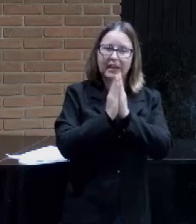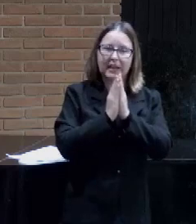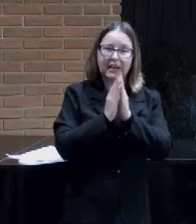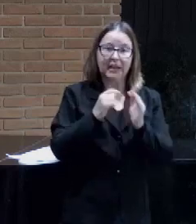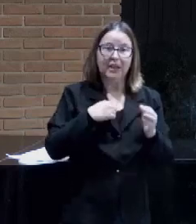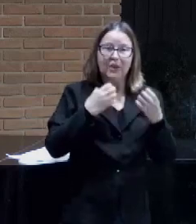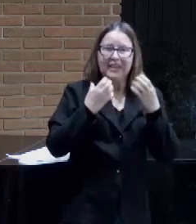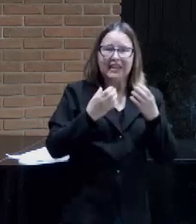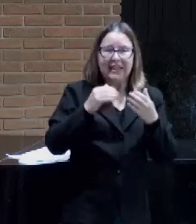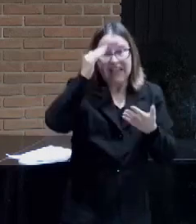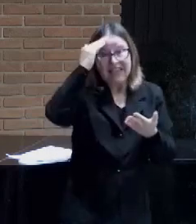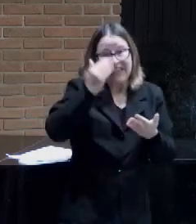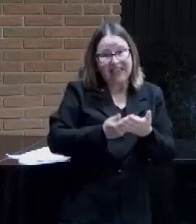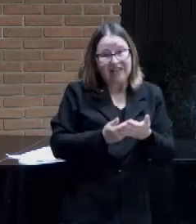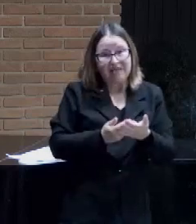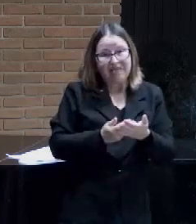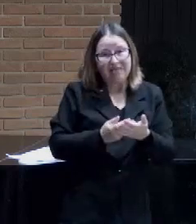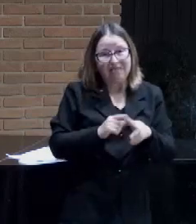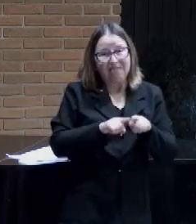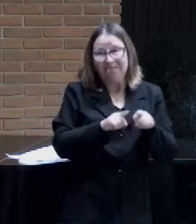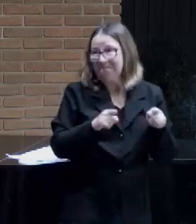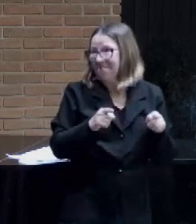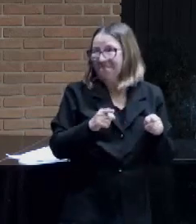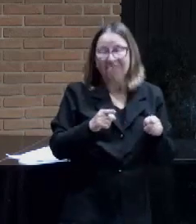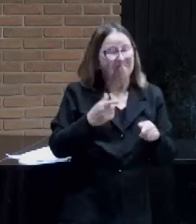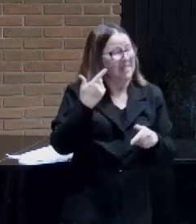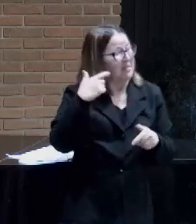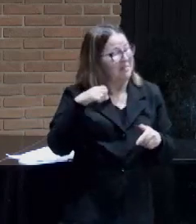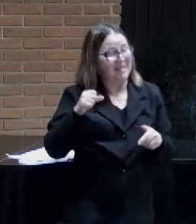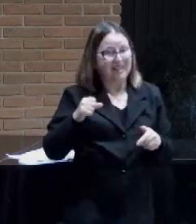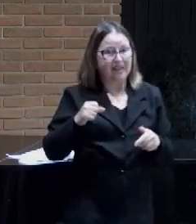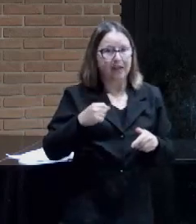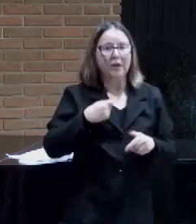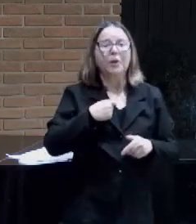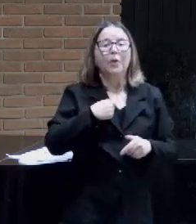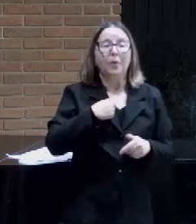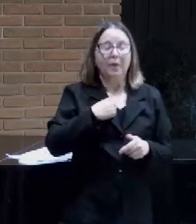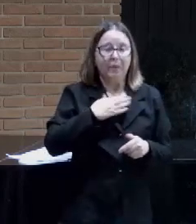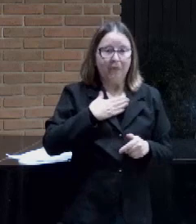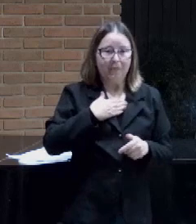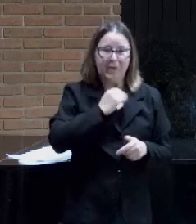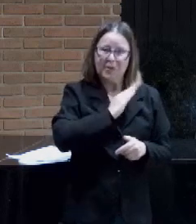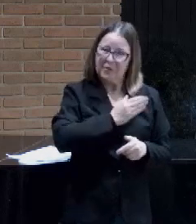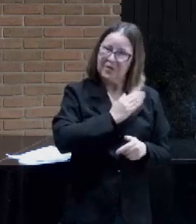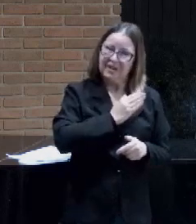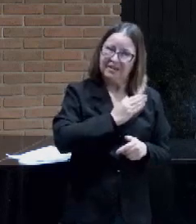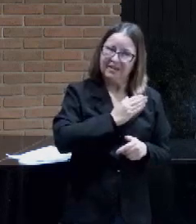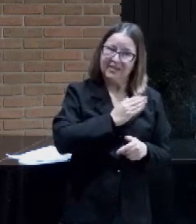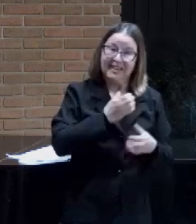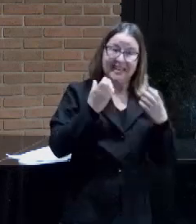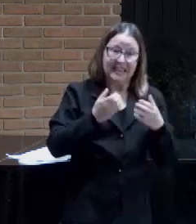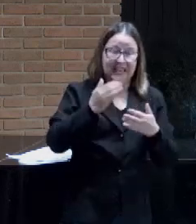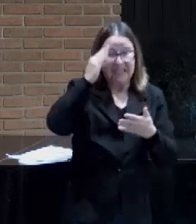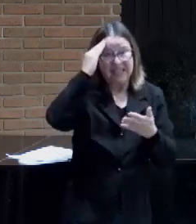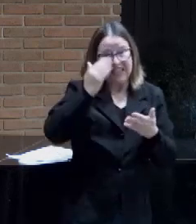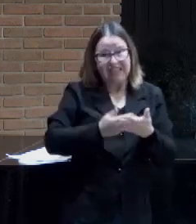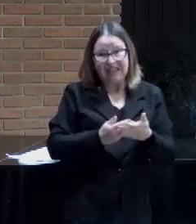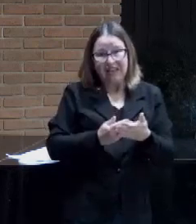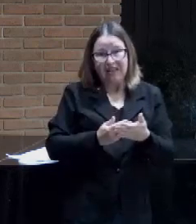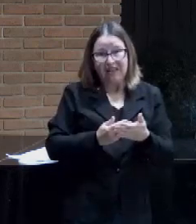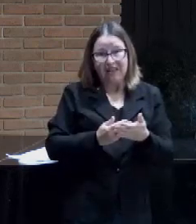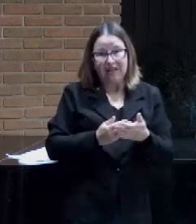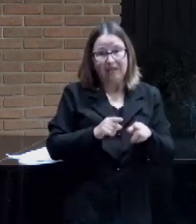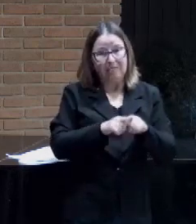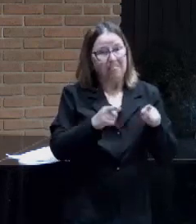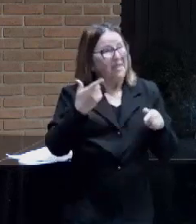crer, mas eu não conseguia, porque a minha parte intelectual não me permitia. O meu coração queria crer, mas a parte intelectual não permitia isso. Porque eu falava, meu, que loucura